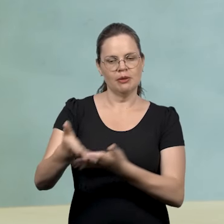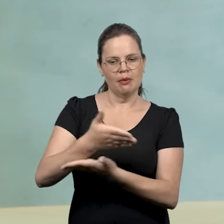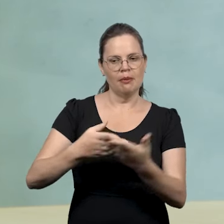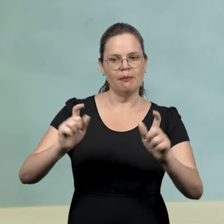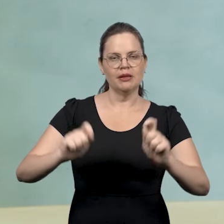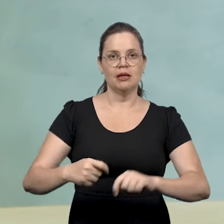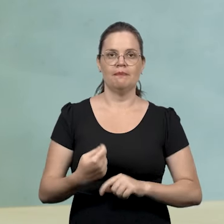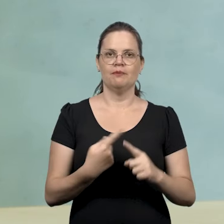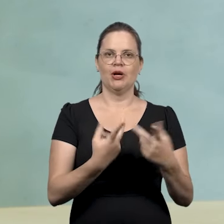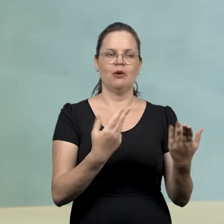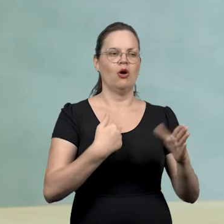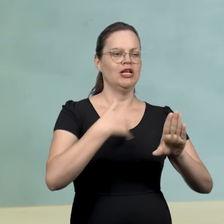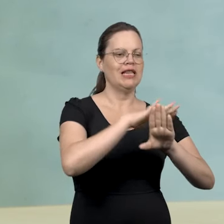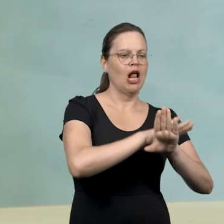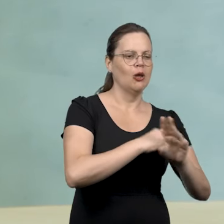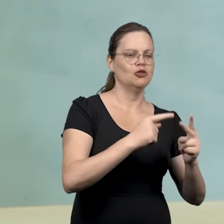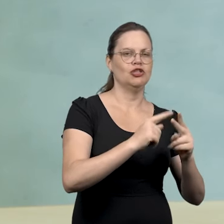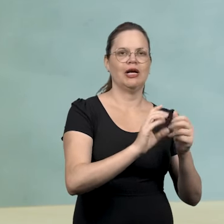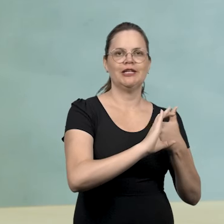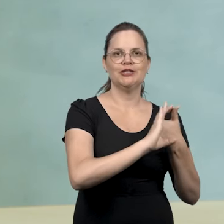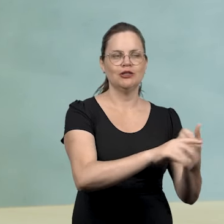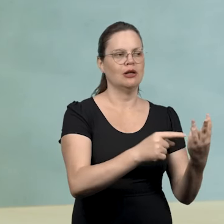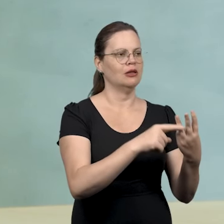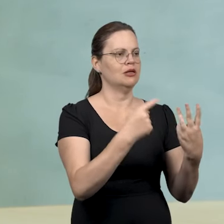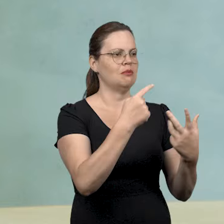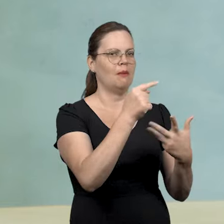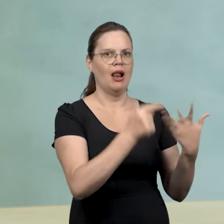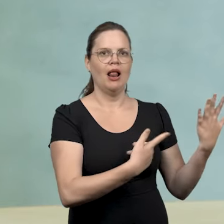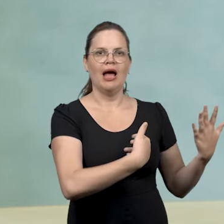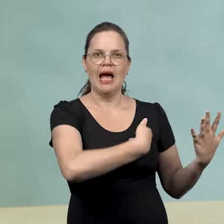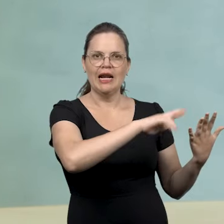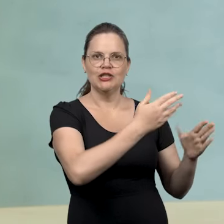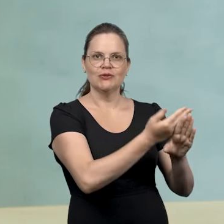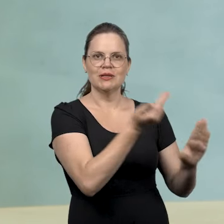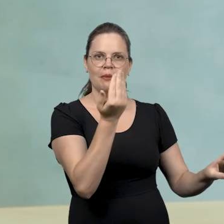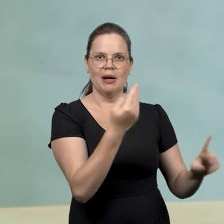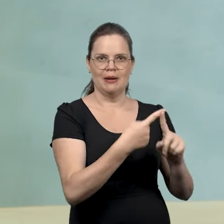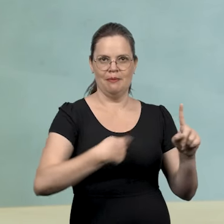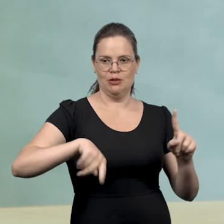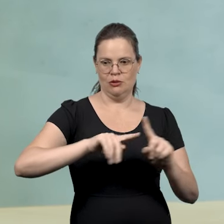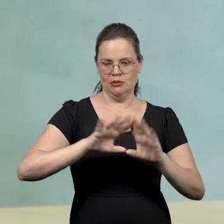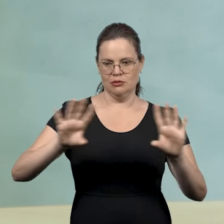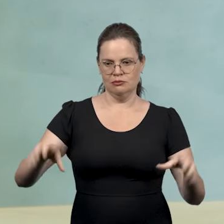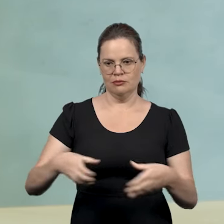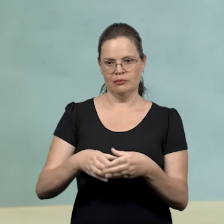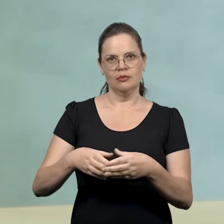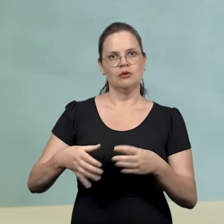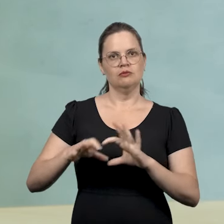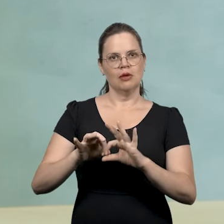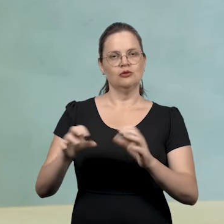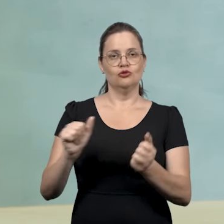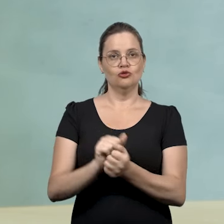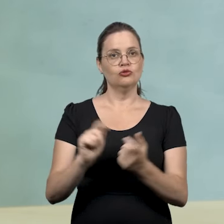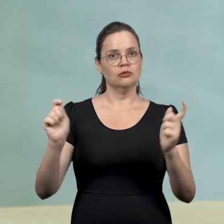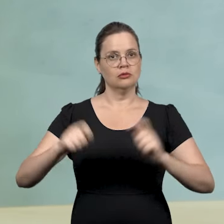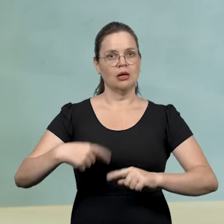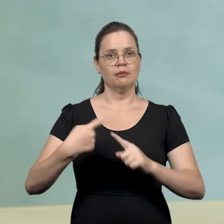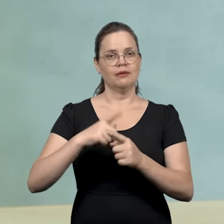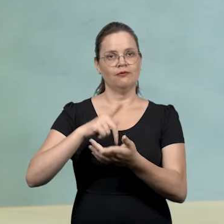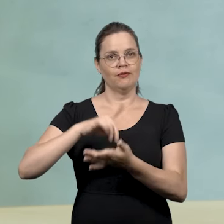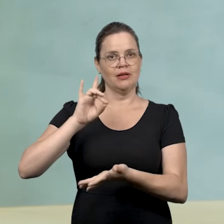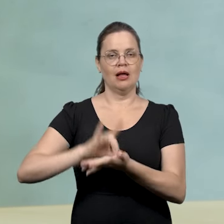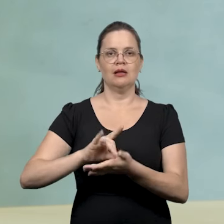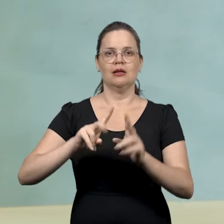verdadeiro evangelho de Cristo Jesus, a mensagem da cruz, ele une, né? E Simão Zelote, ele traz